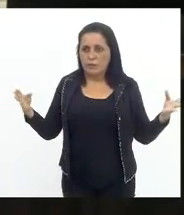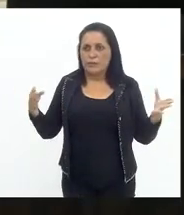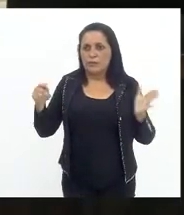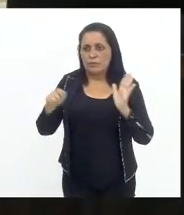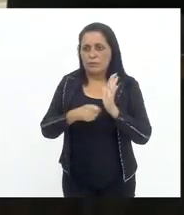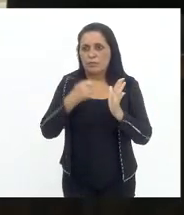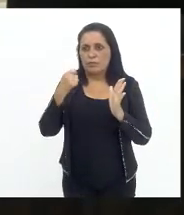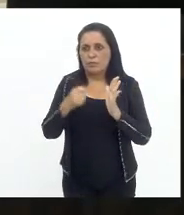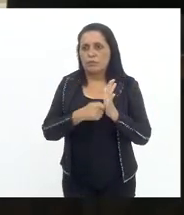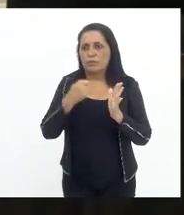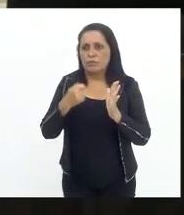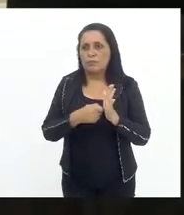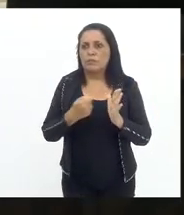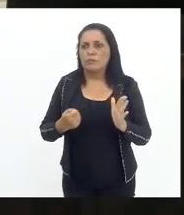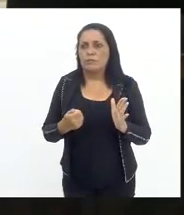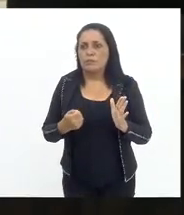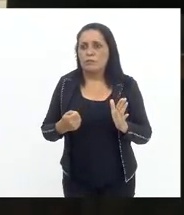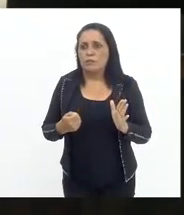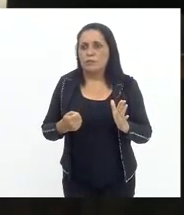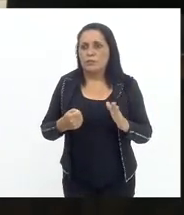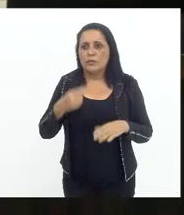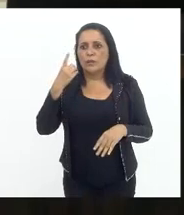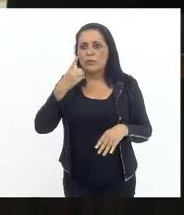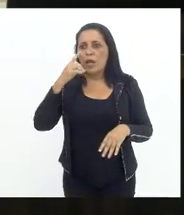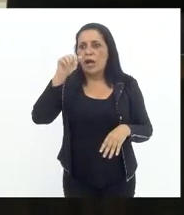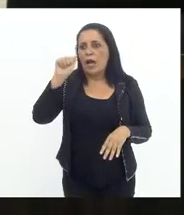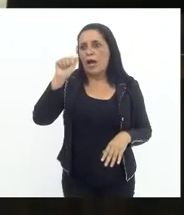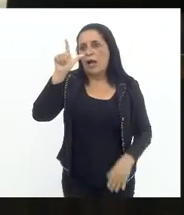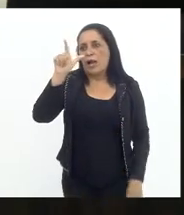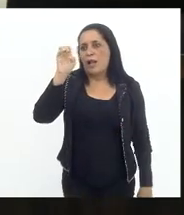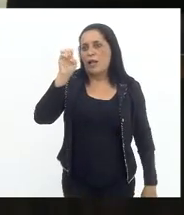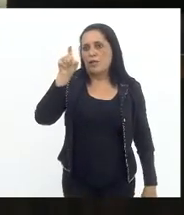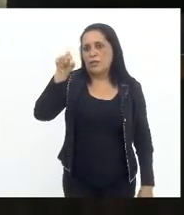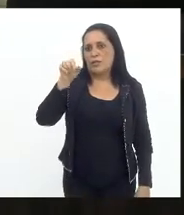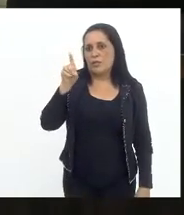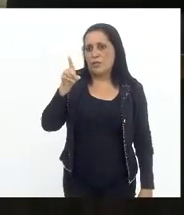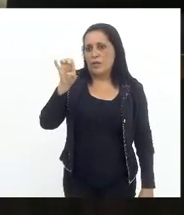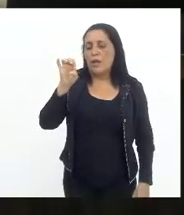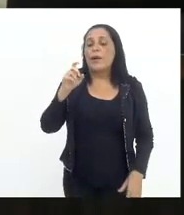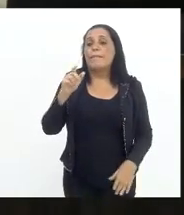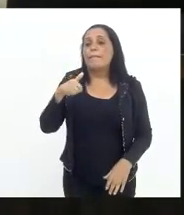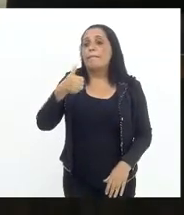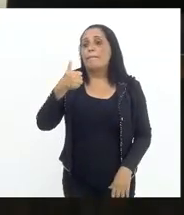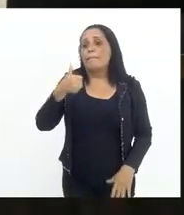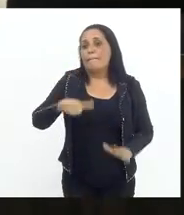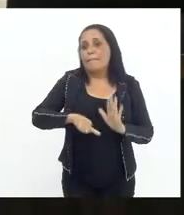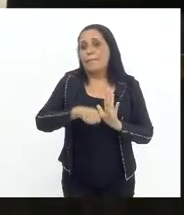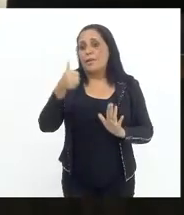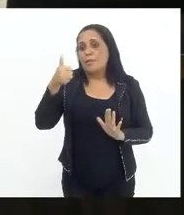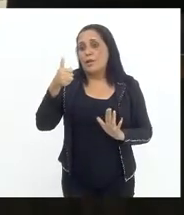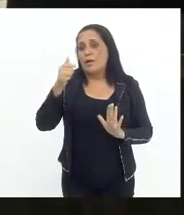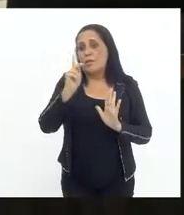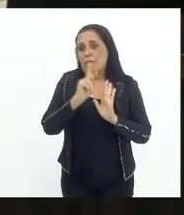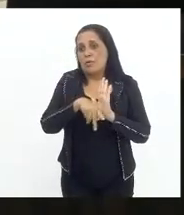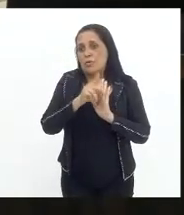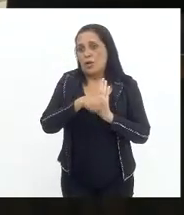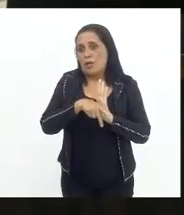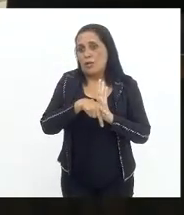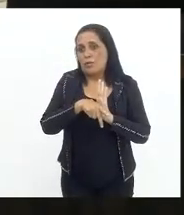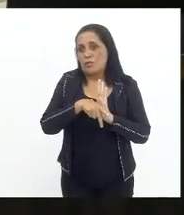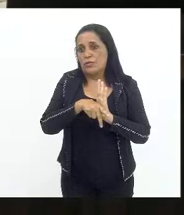coautoria, pedido do deputado Alexandre Quinoploque, do primeiro projeto, em relação às